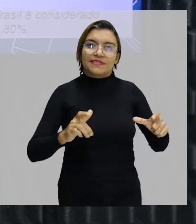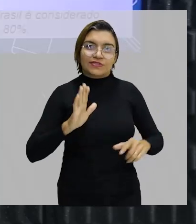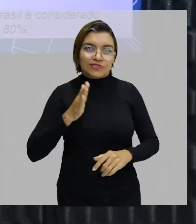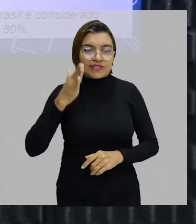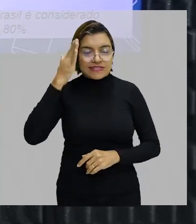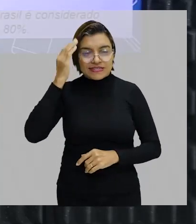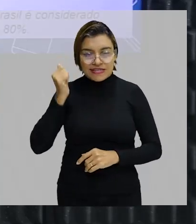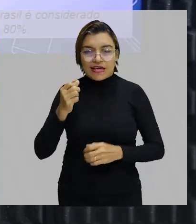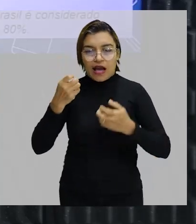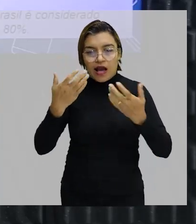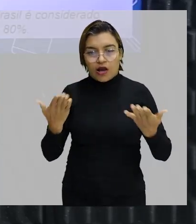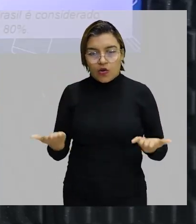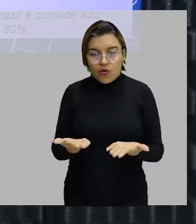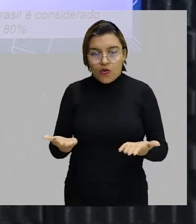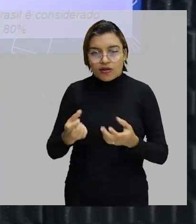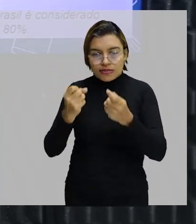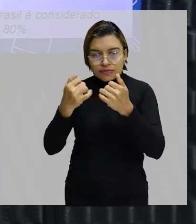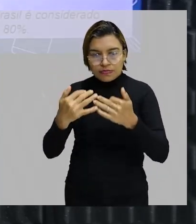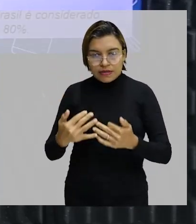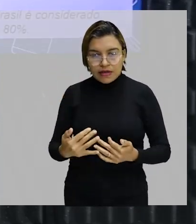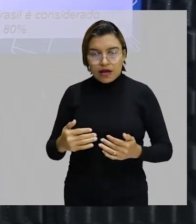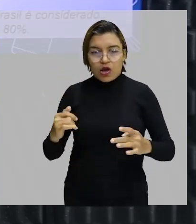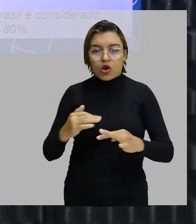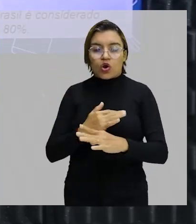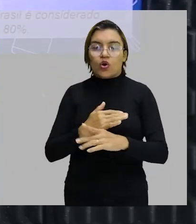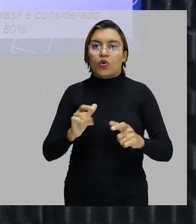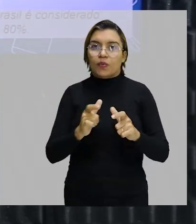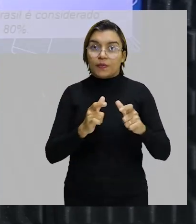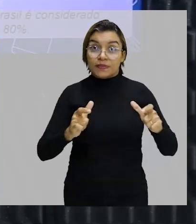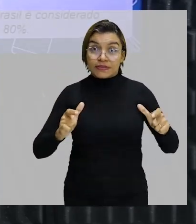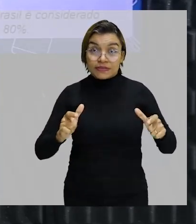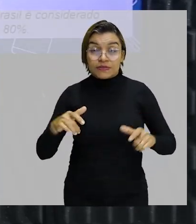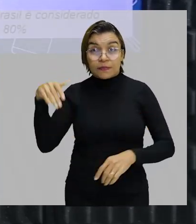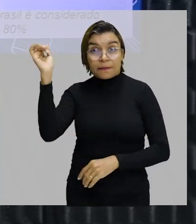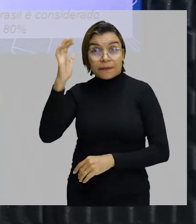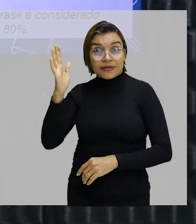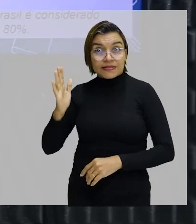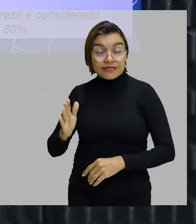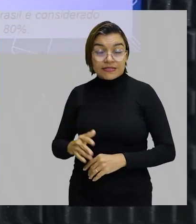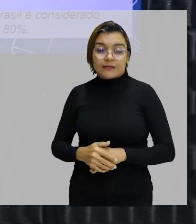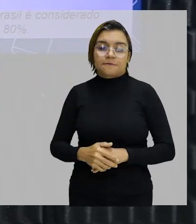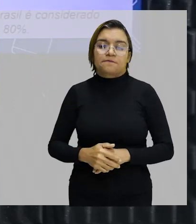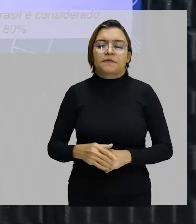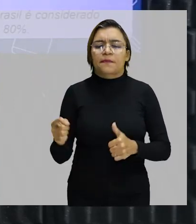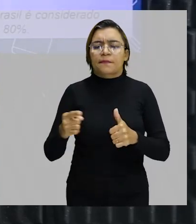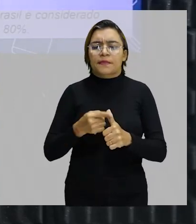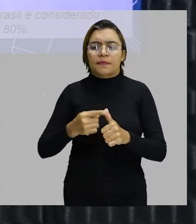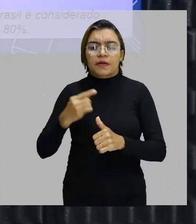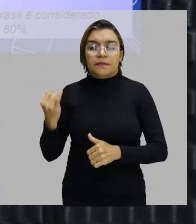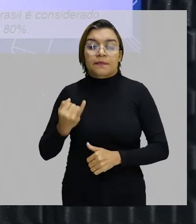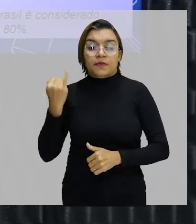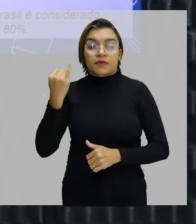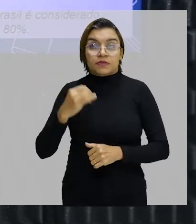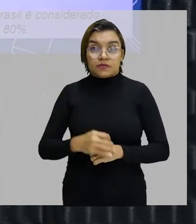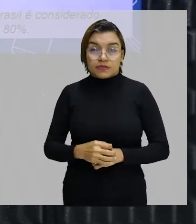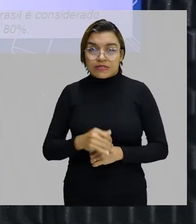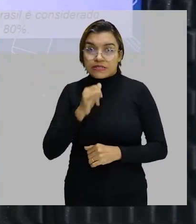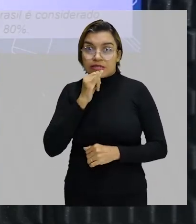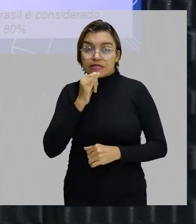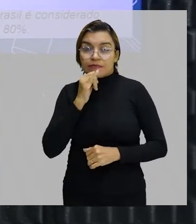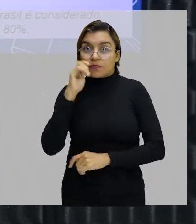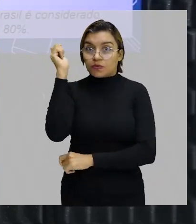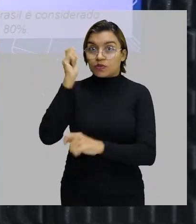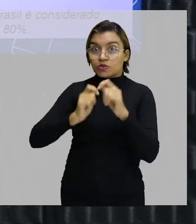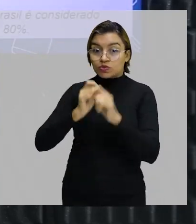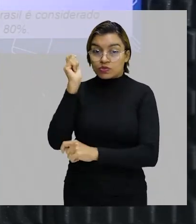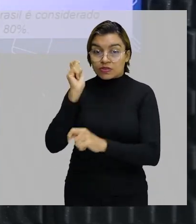sobre a urbanização brasileira. Primeira questão importante, quando falamos sobre industrialização brasileira, tu